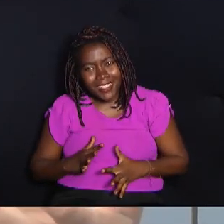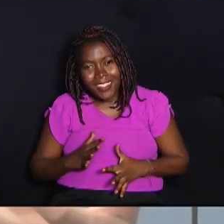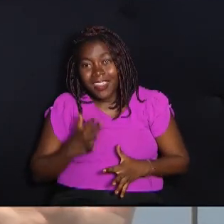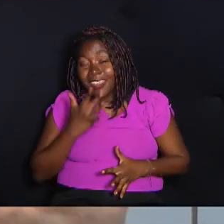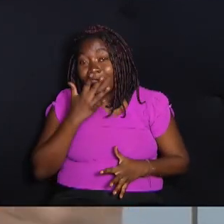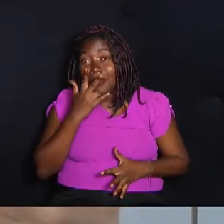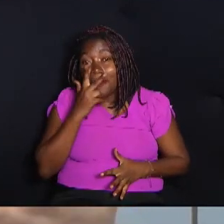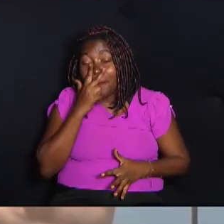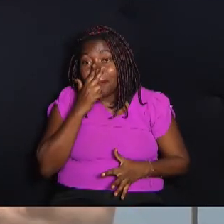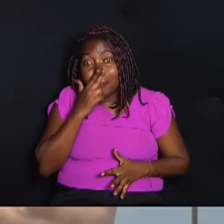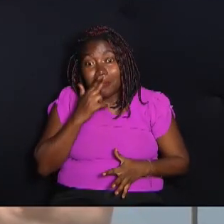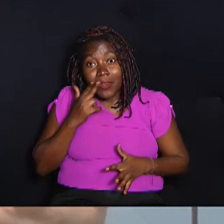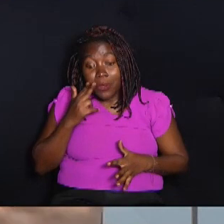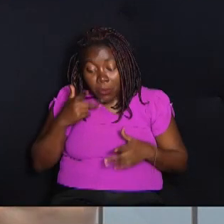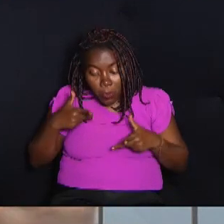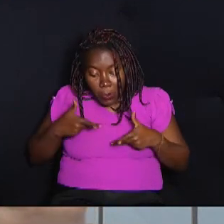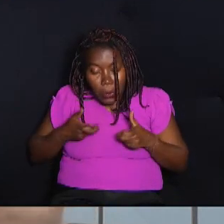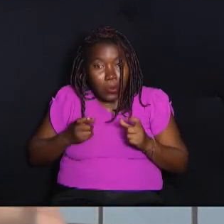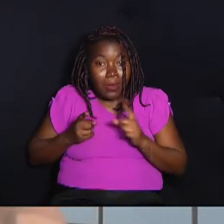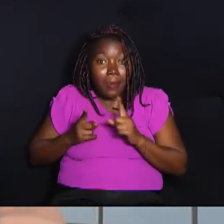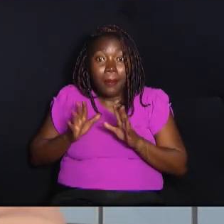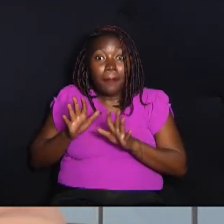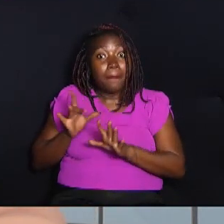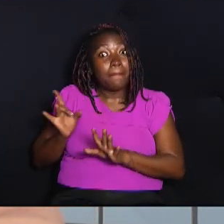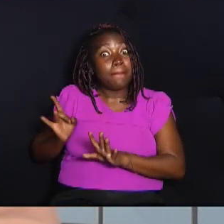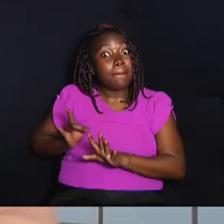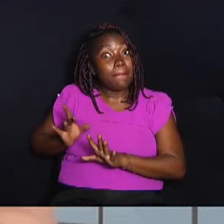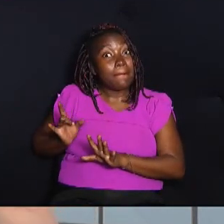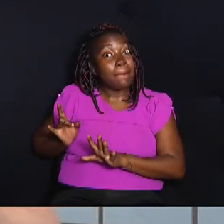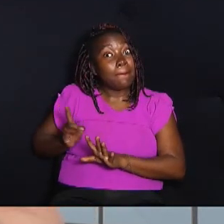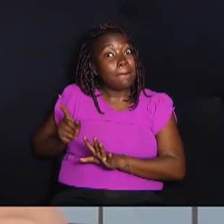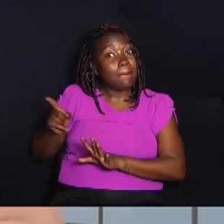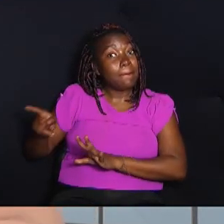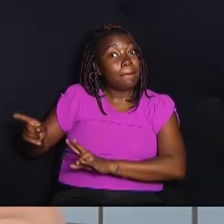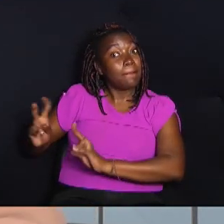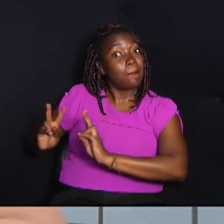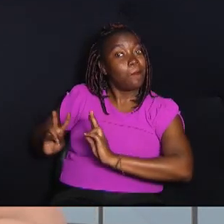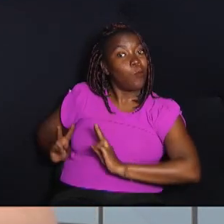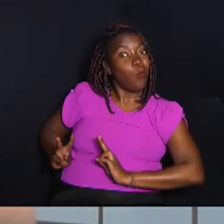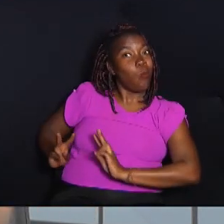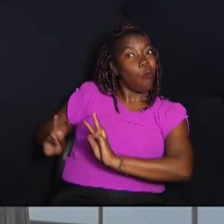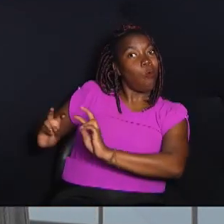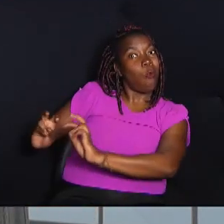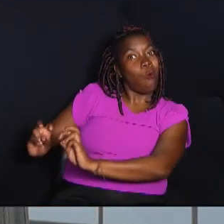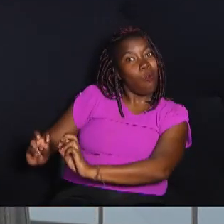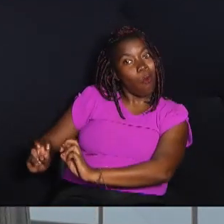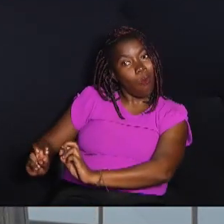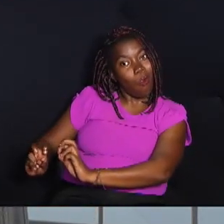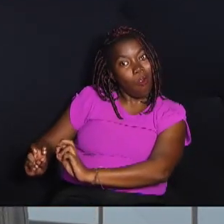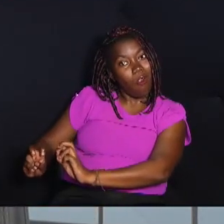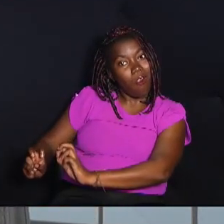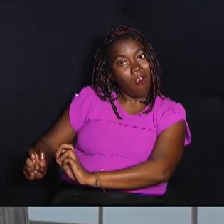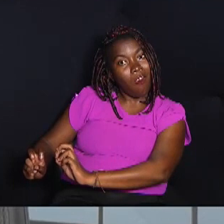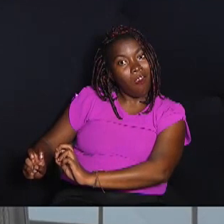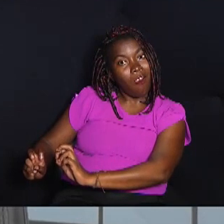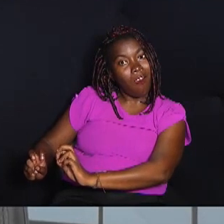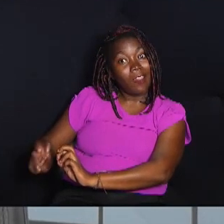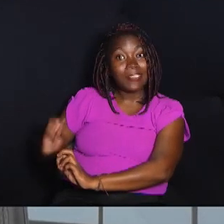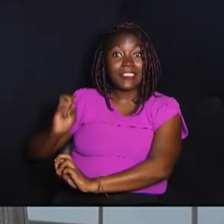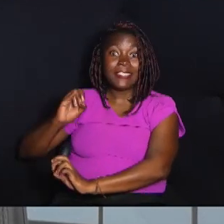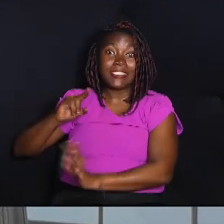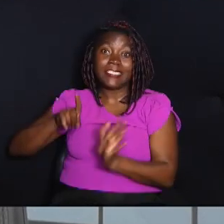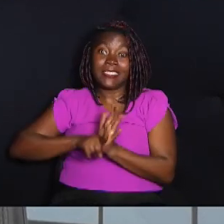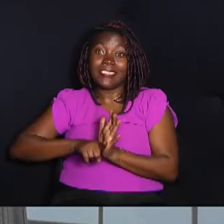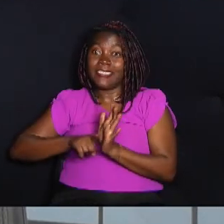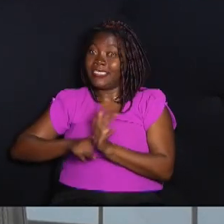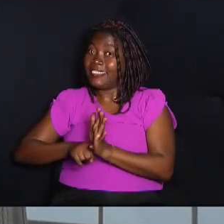vê desse jeito, mas tem medo de ser pega pelo outro não produtivo, se ela não for